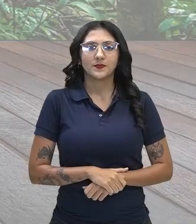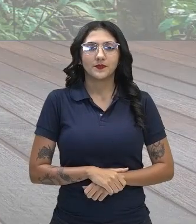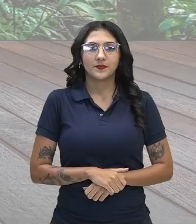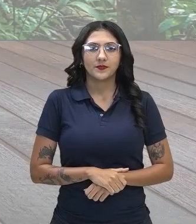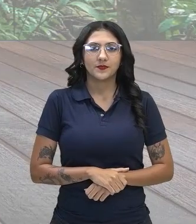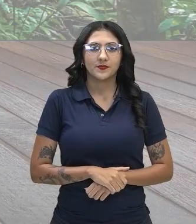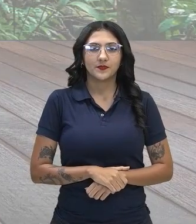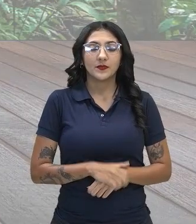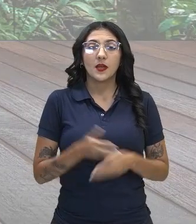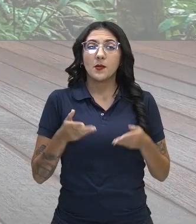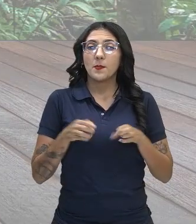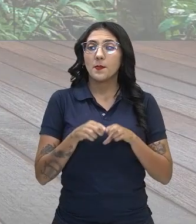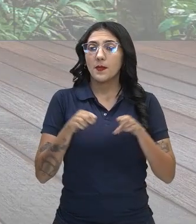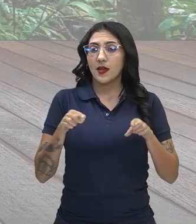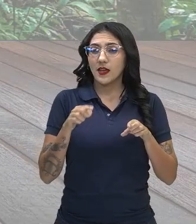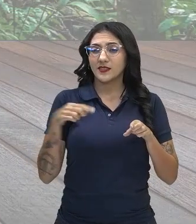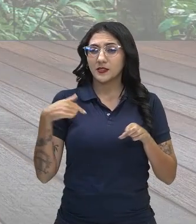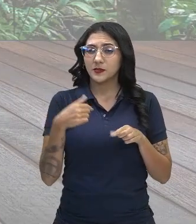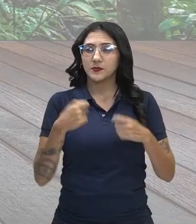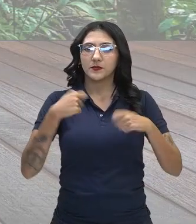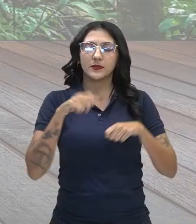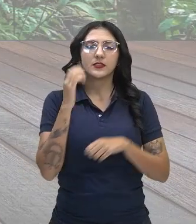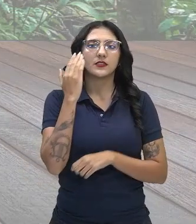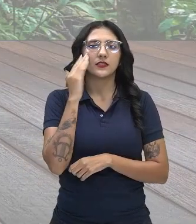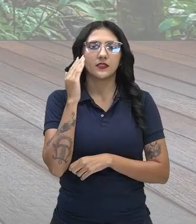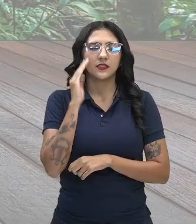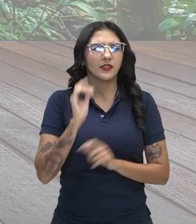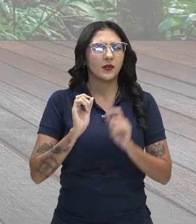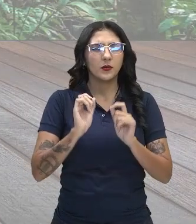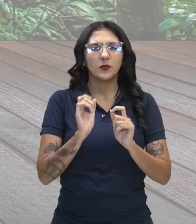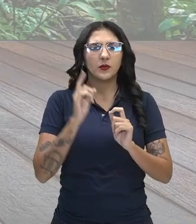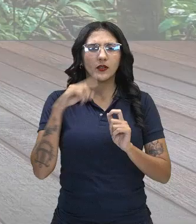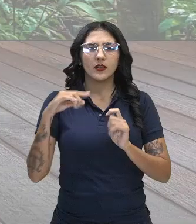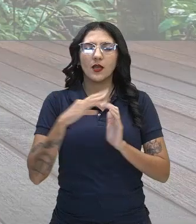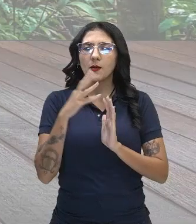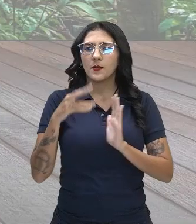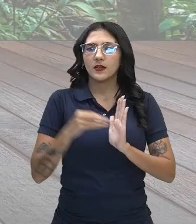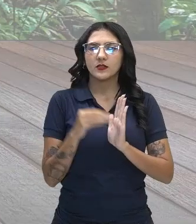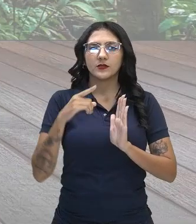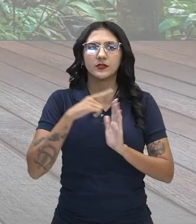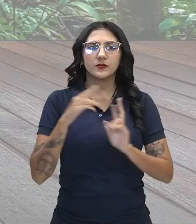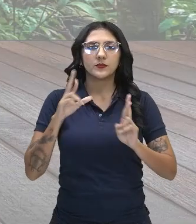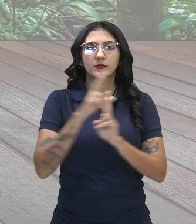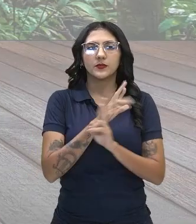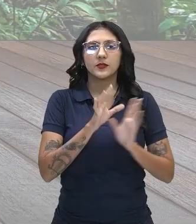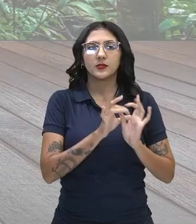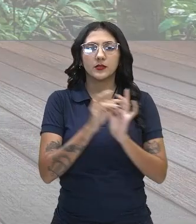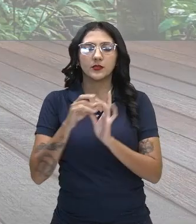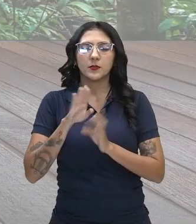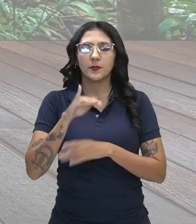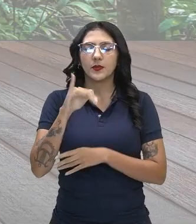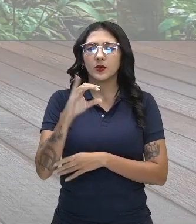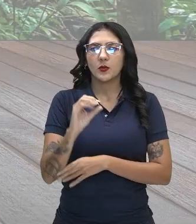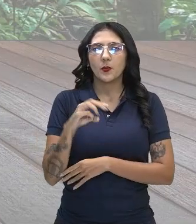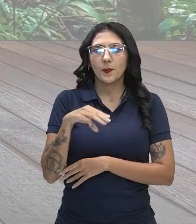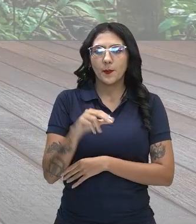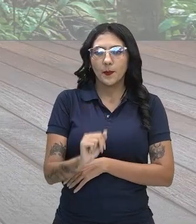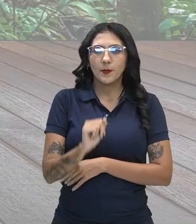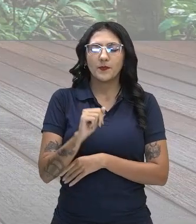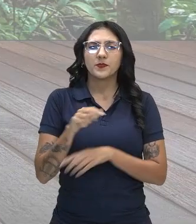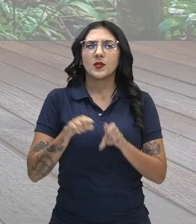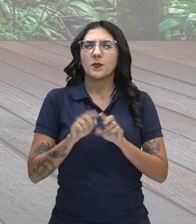Agora a gente tem que entender o que vai ser a Amazônia, que vai estar ligado a um bioma, né? O